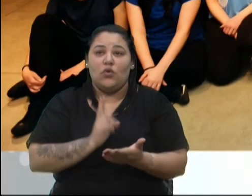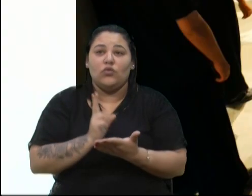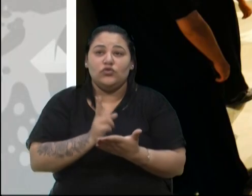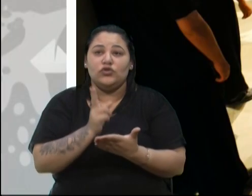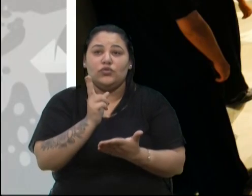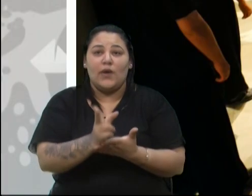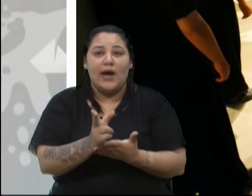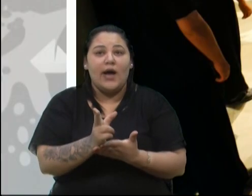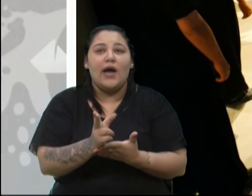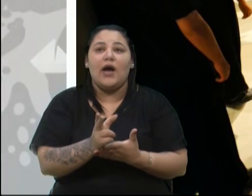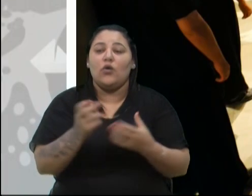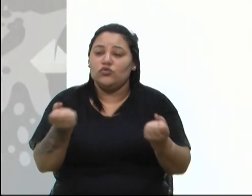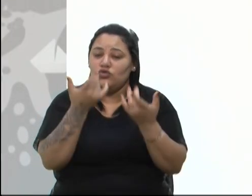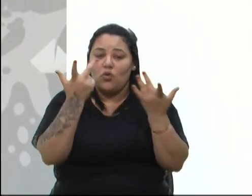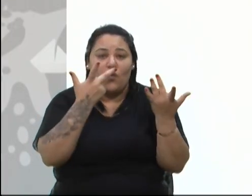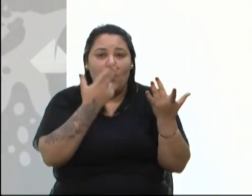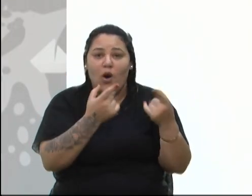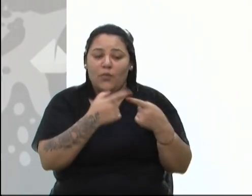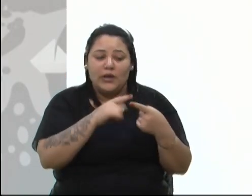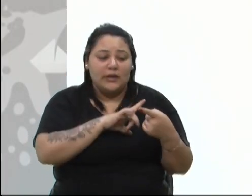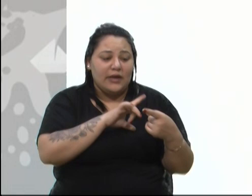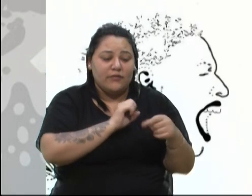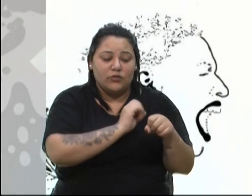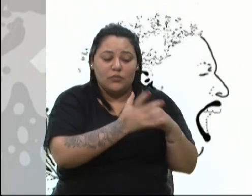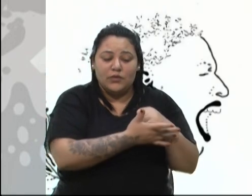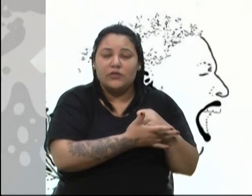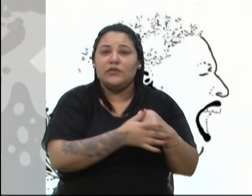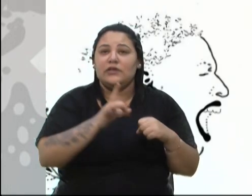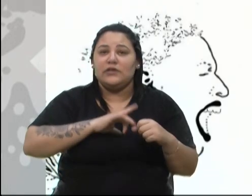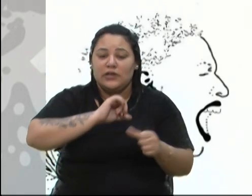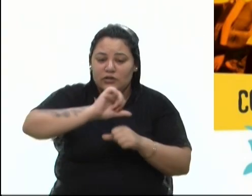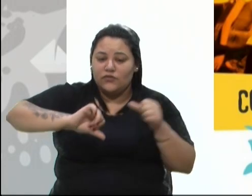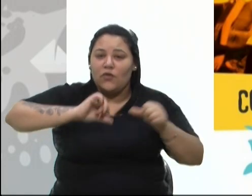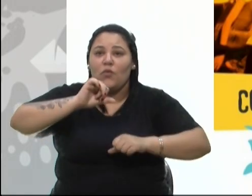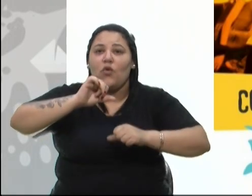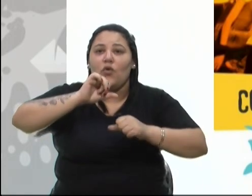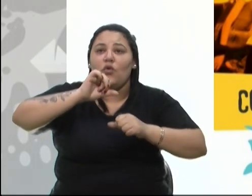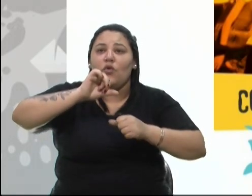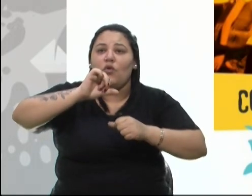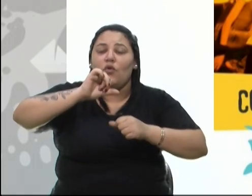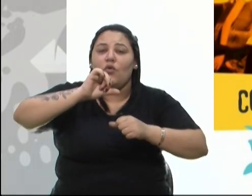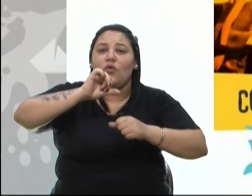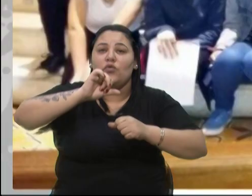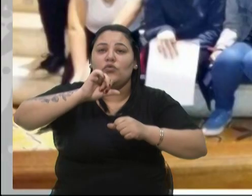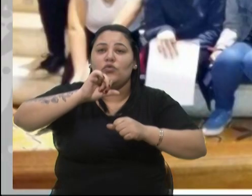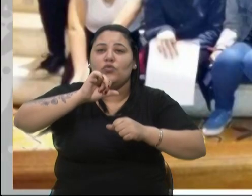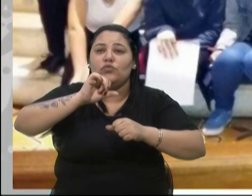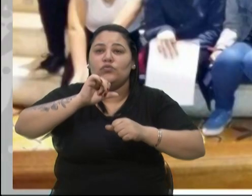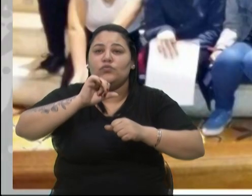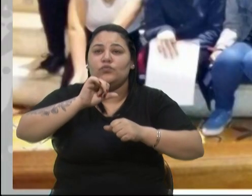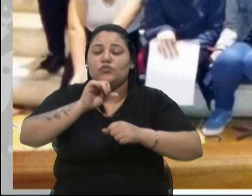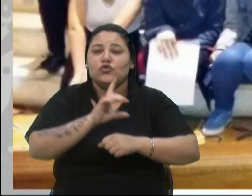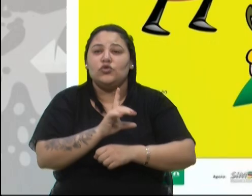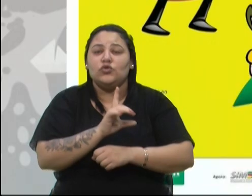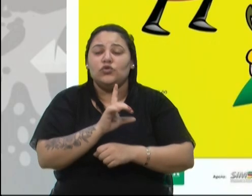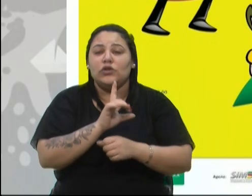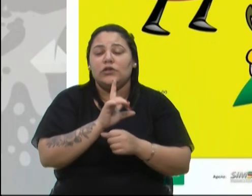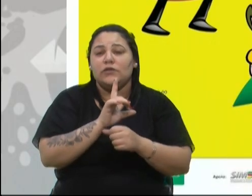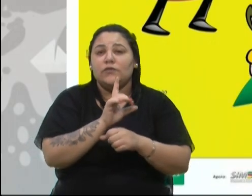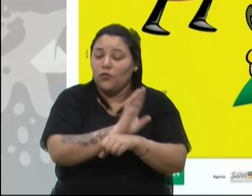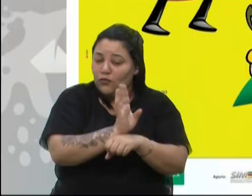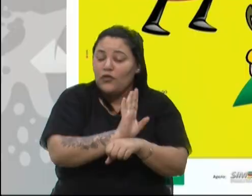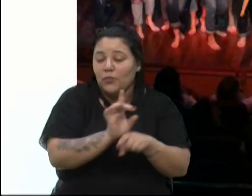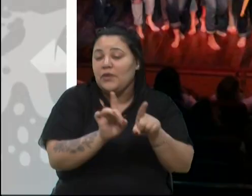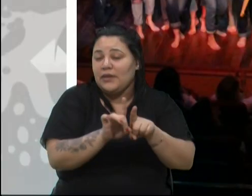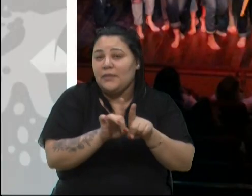foi, de fato, uma façanha. Virou documentário, virou dissertação, virou um estudo sobre como a arte pode ampliar as